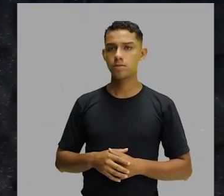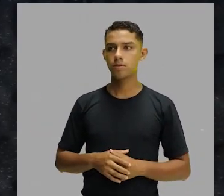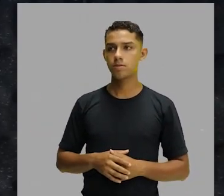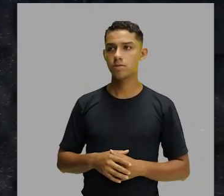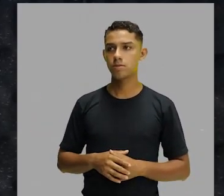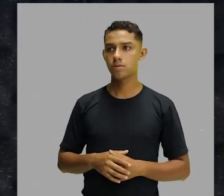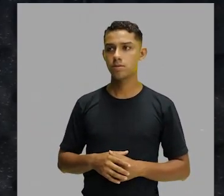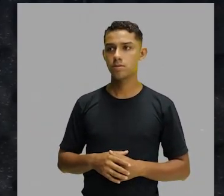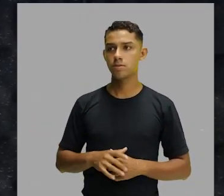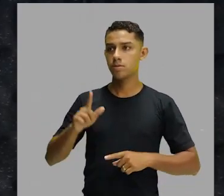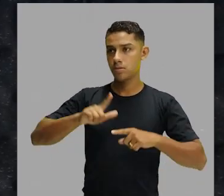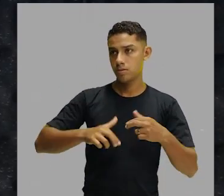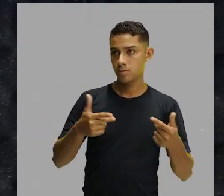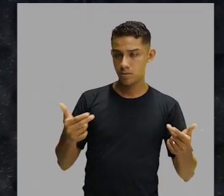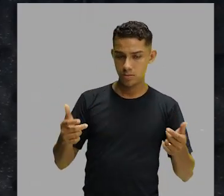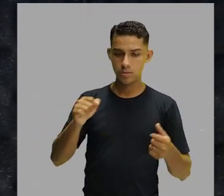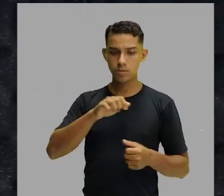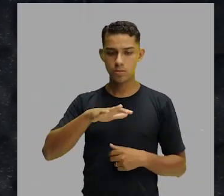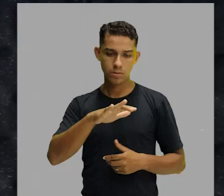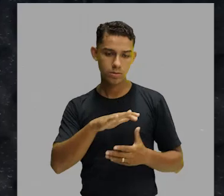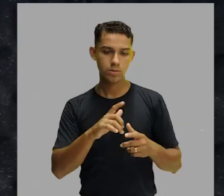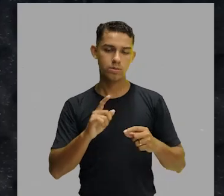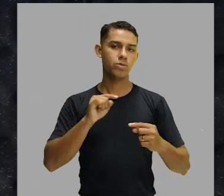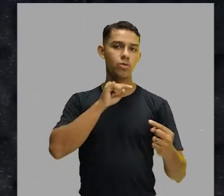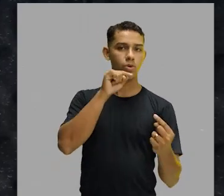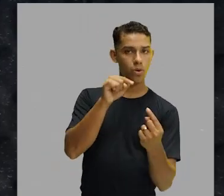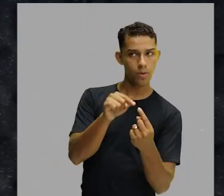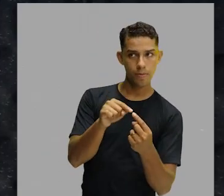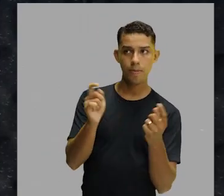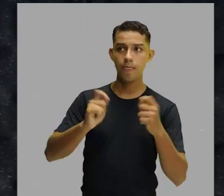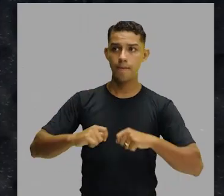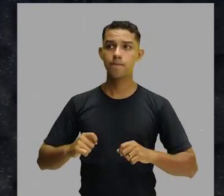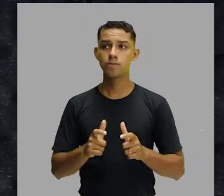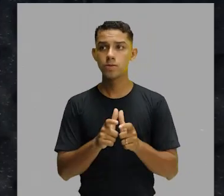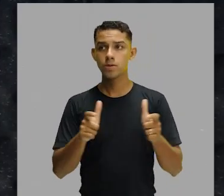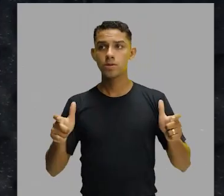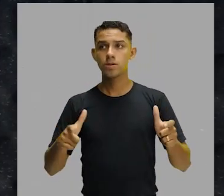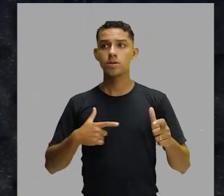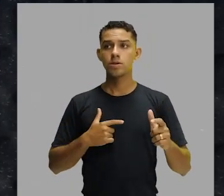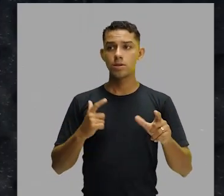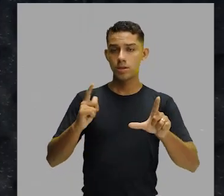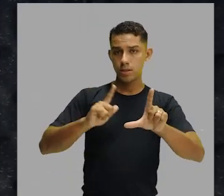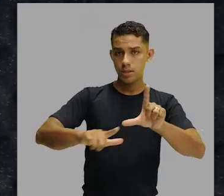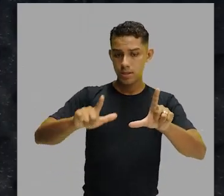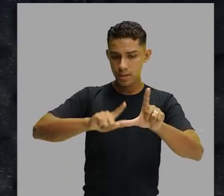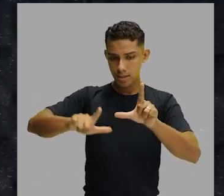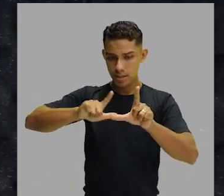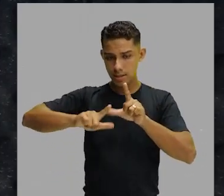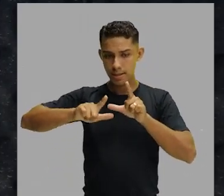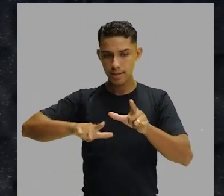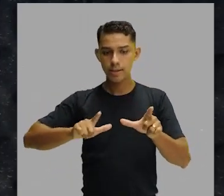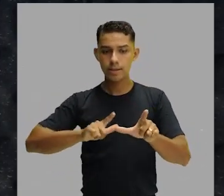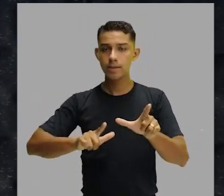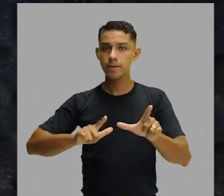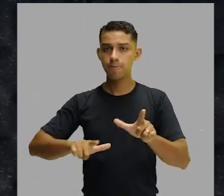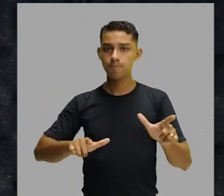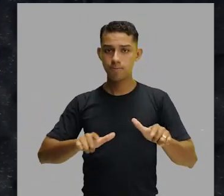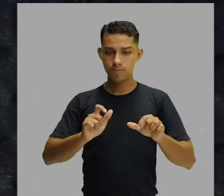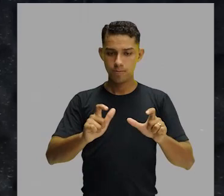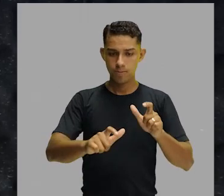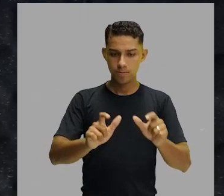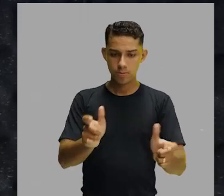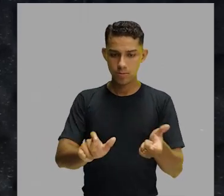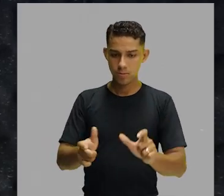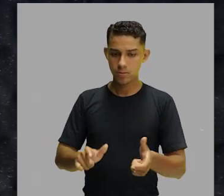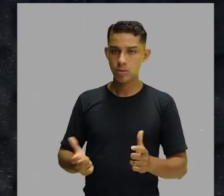um instrumentozinho, um objeto, que é cheio de letras. Um lugar para colocar as letras. Então,